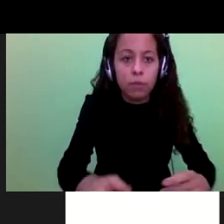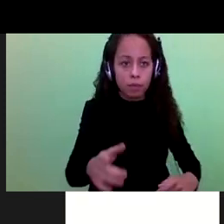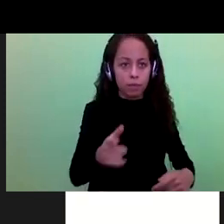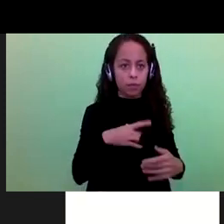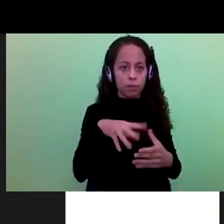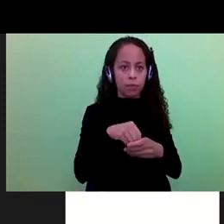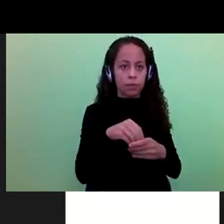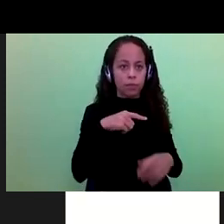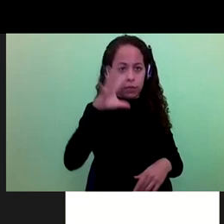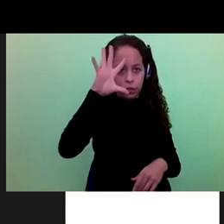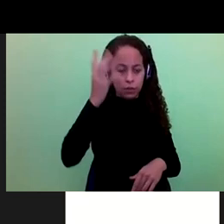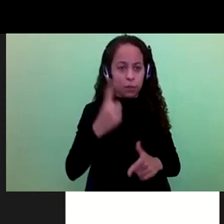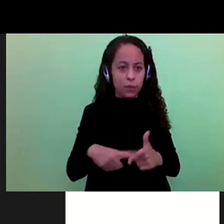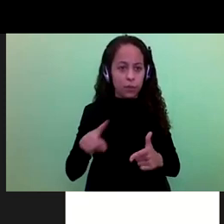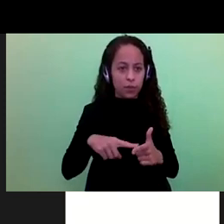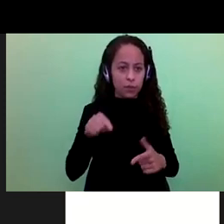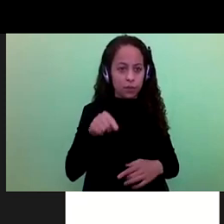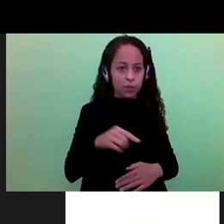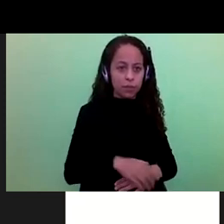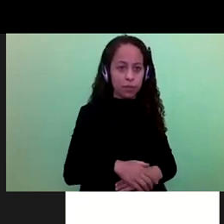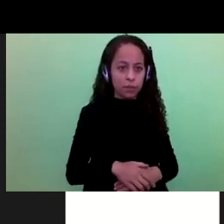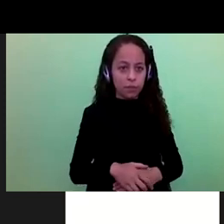desse problema. Então,